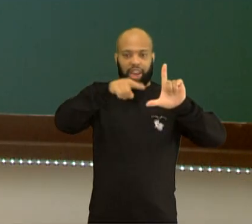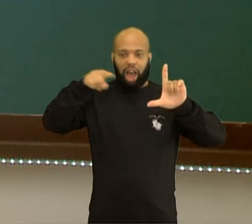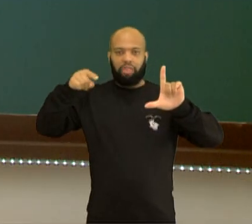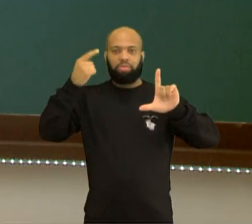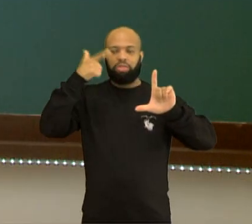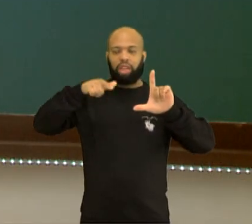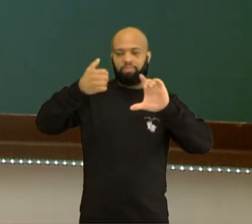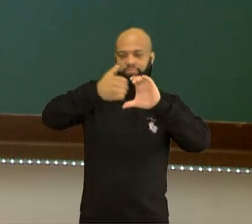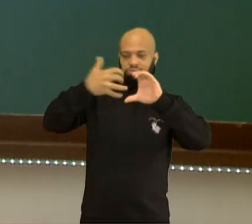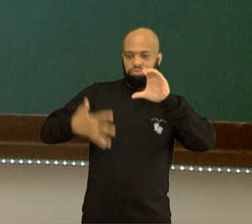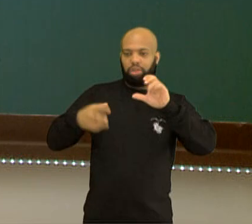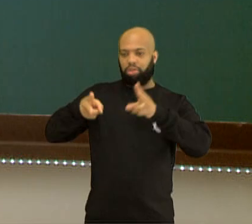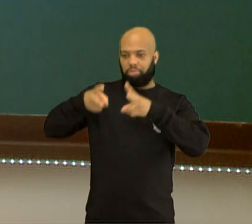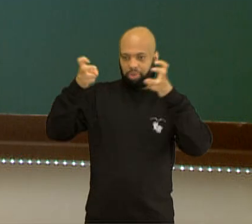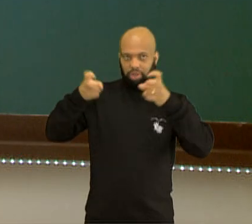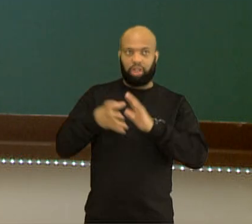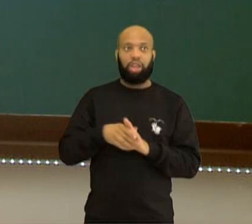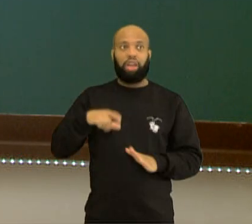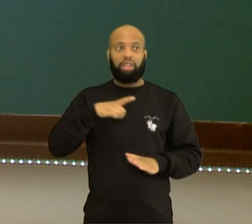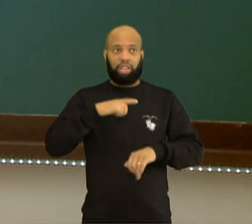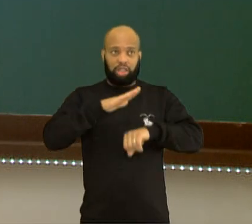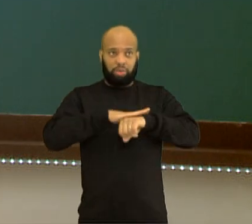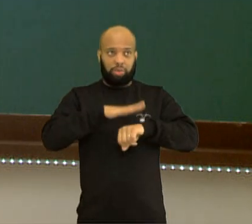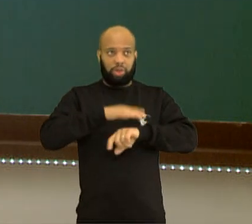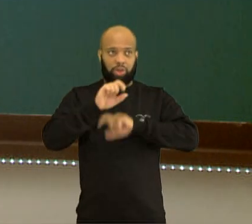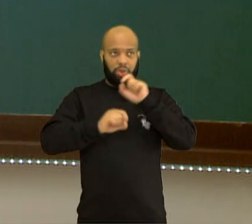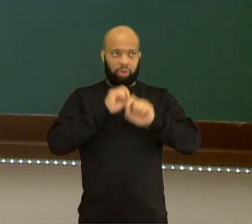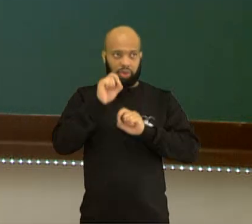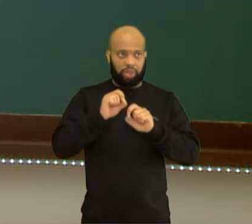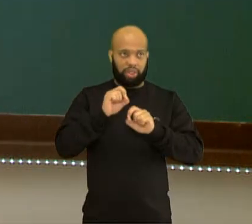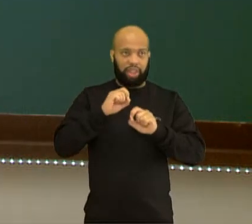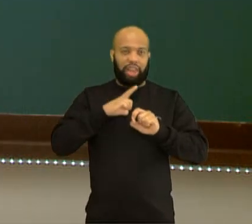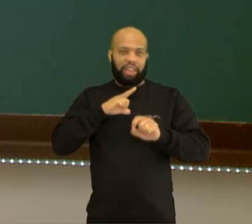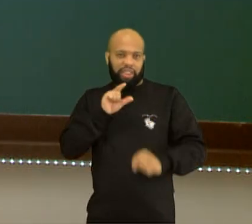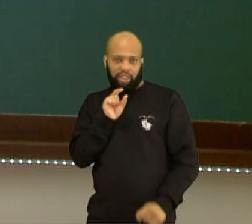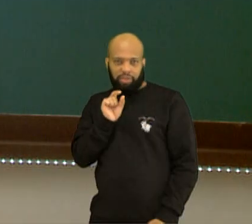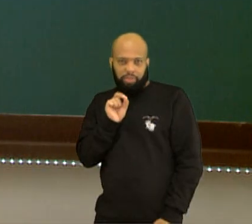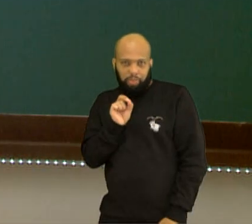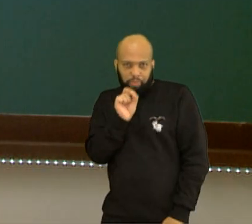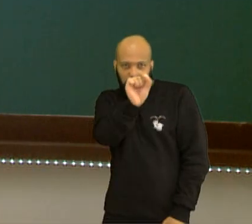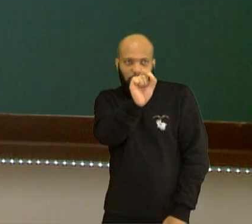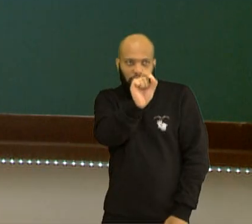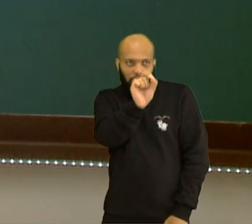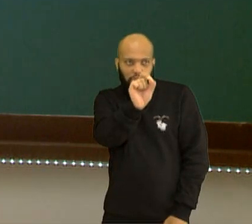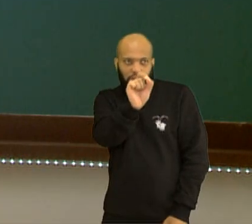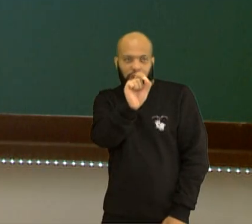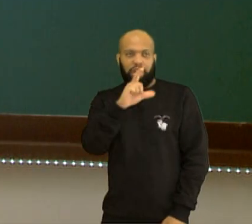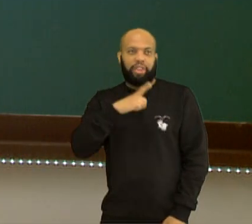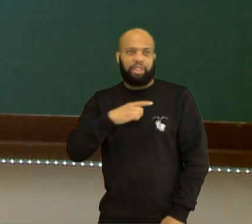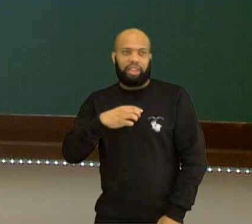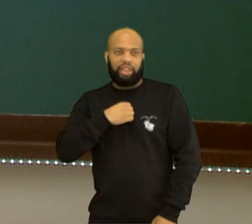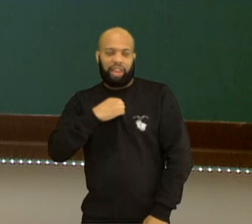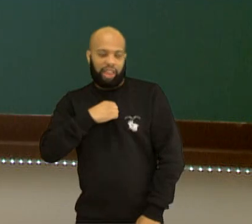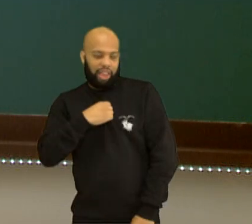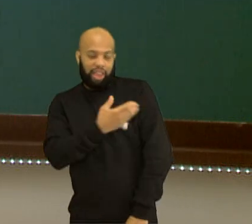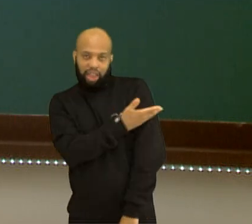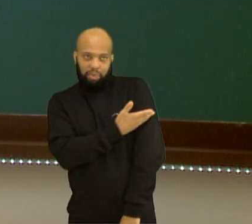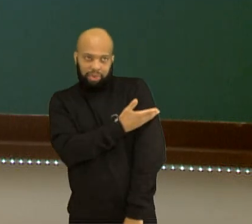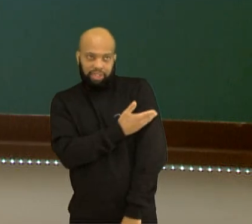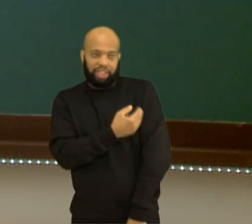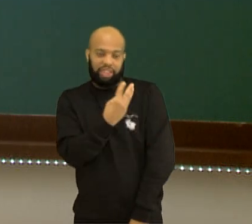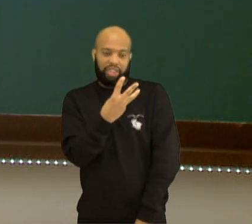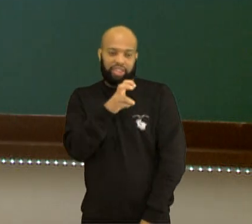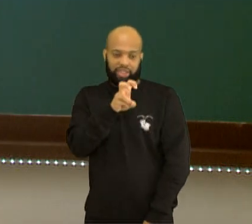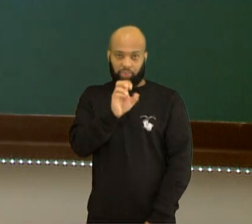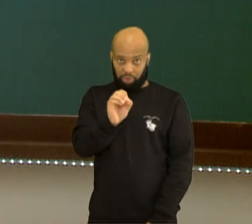uma característica. Chega um momento que é bem nesse ponto, né? Onde a camiseta ali, 350